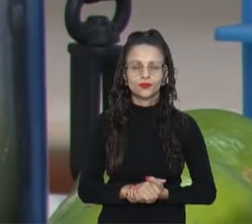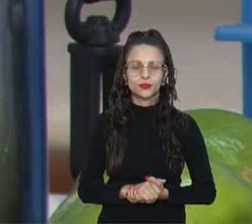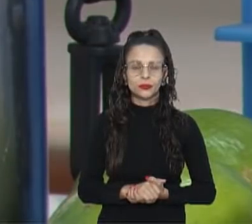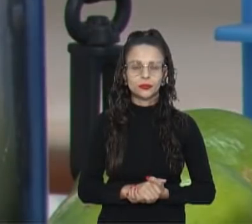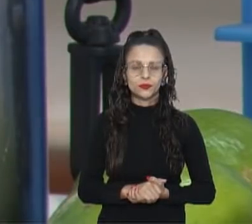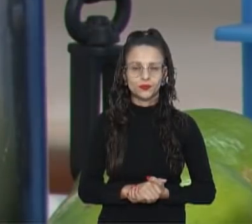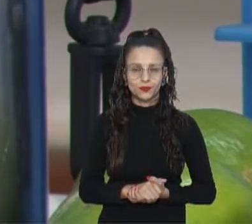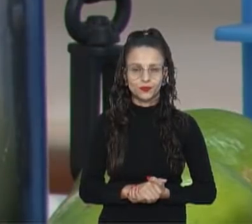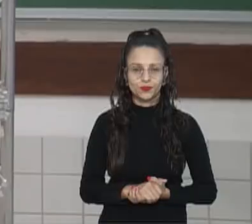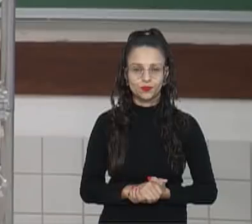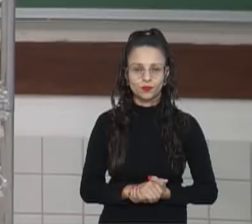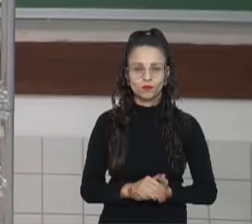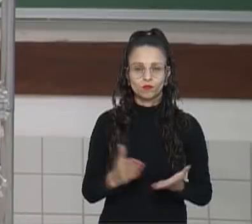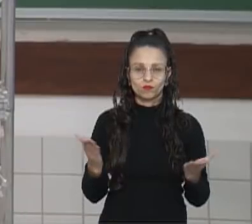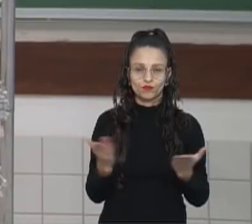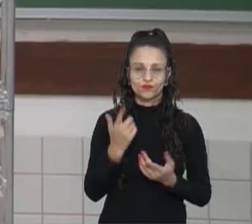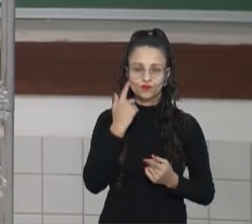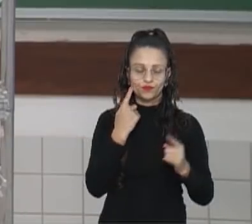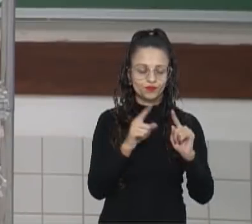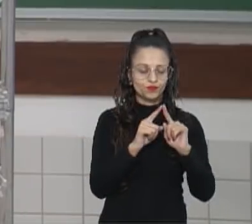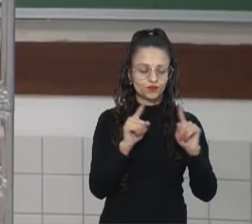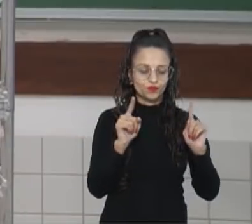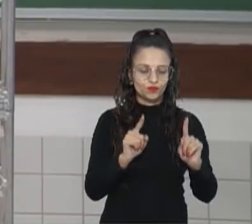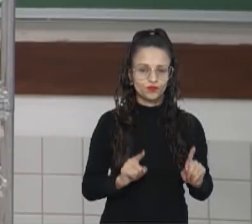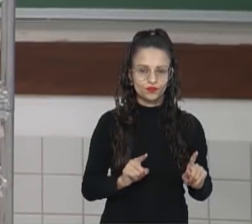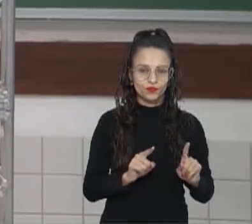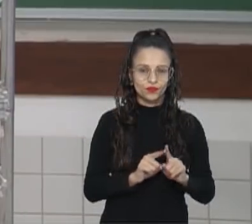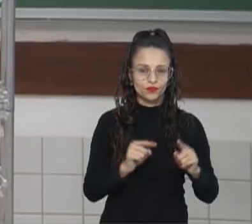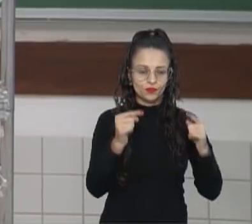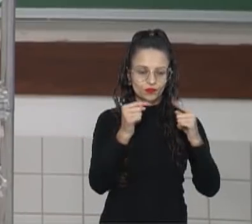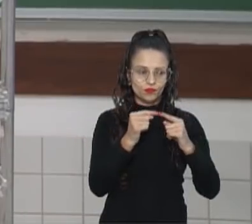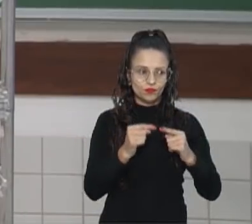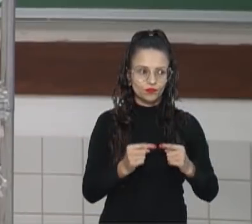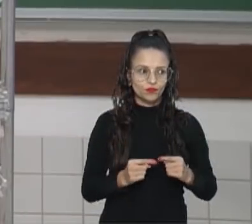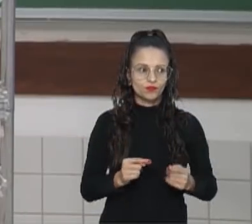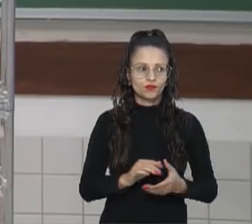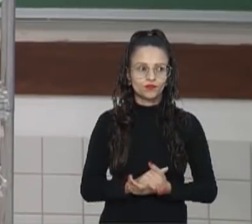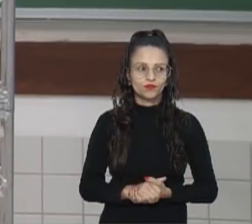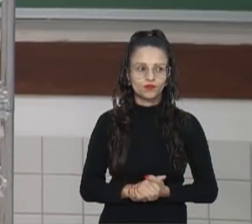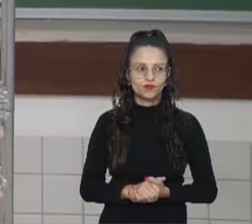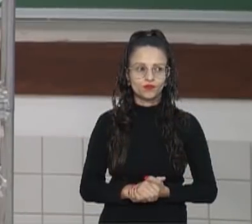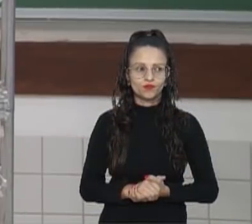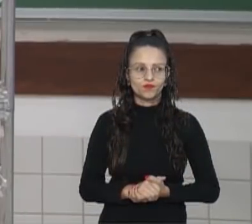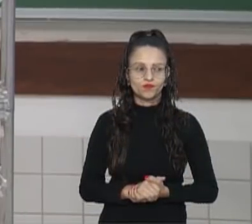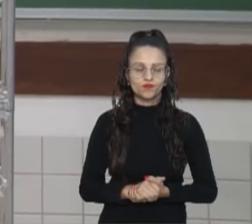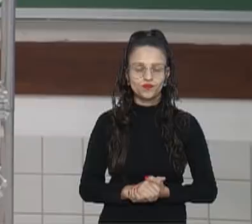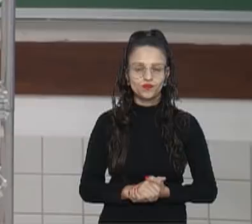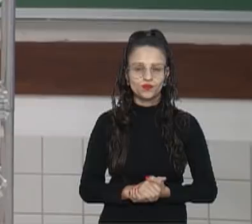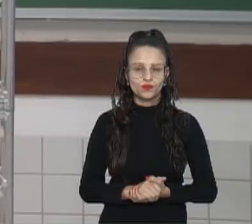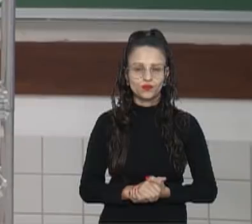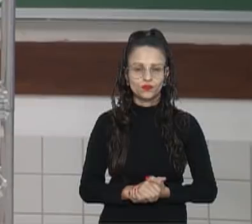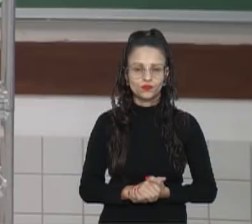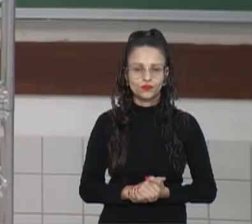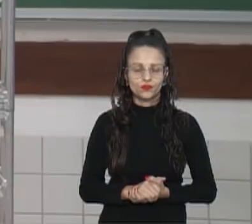Vou pegar a escala aqui da fita indicadora. A fita indicadora gostou do iogurte, ela quer comer um pouquinho, não quer nem